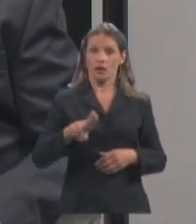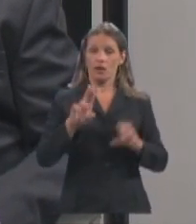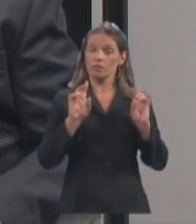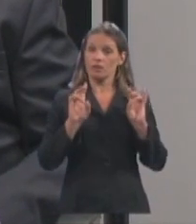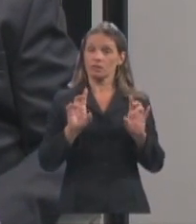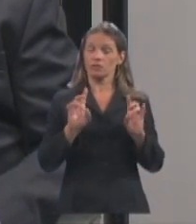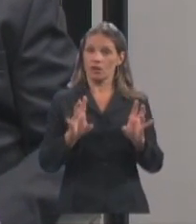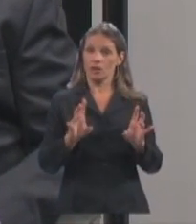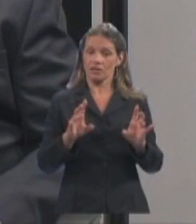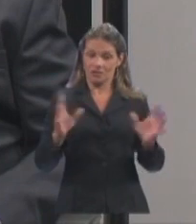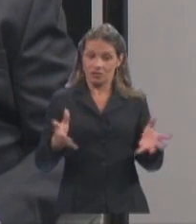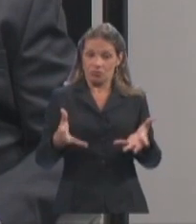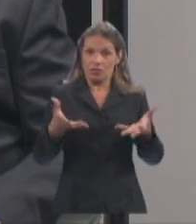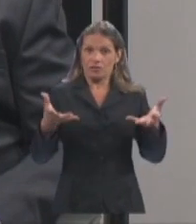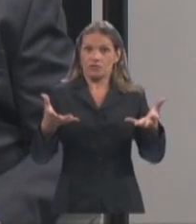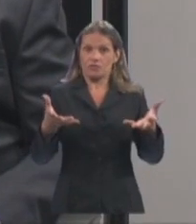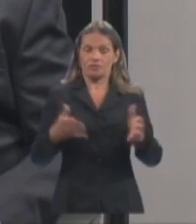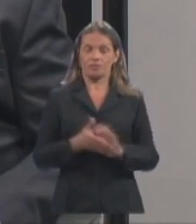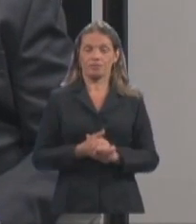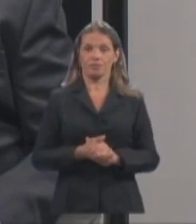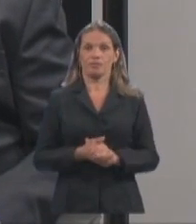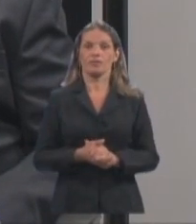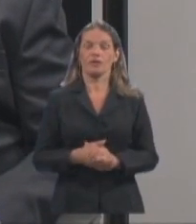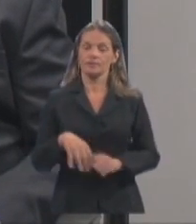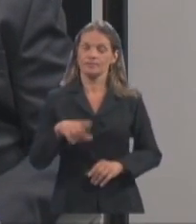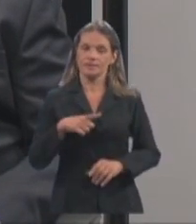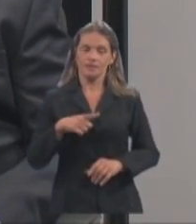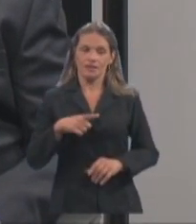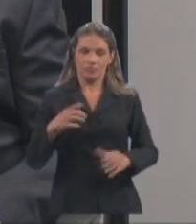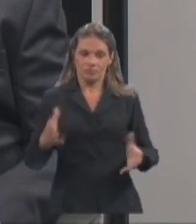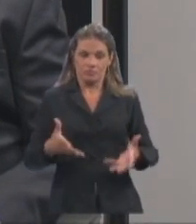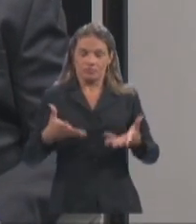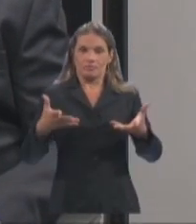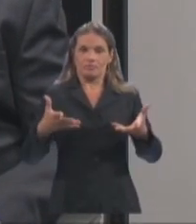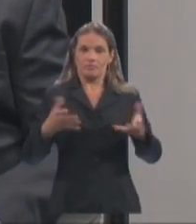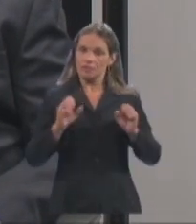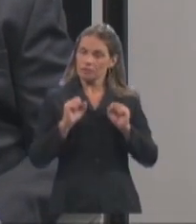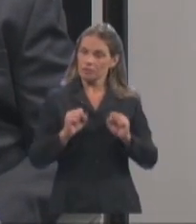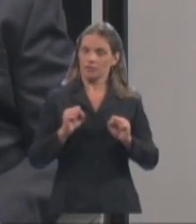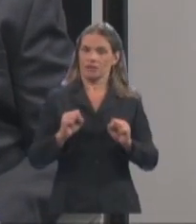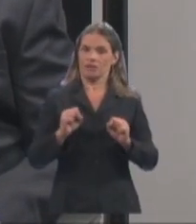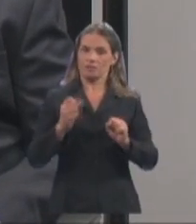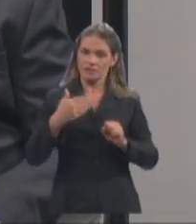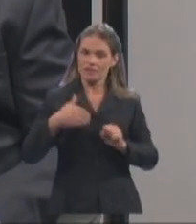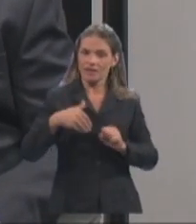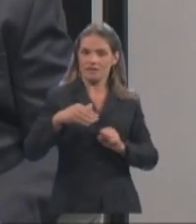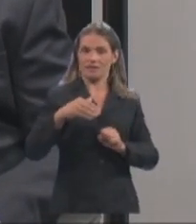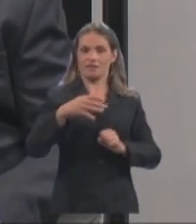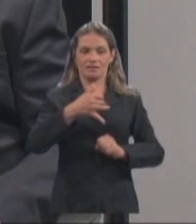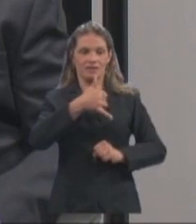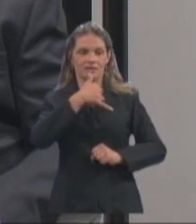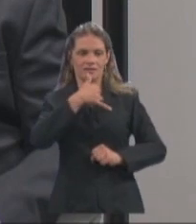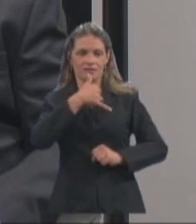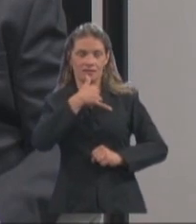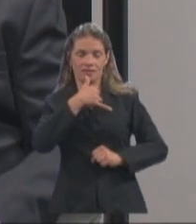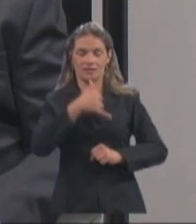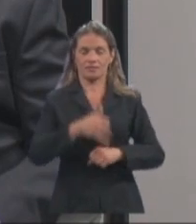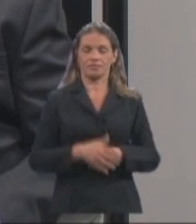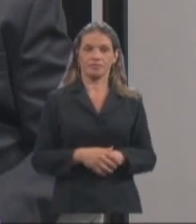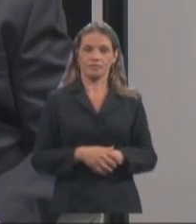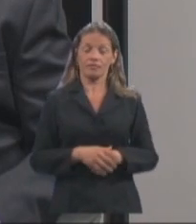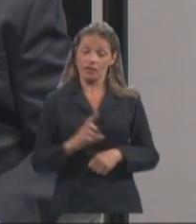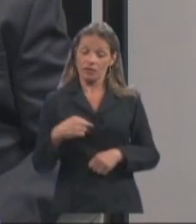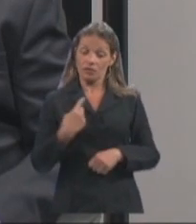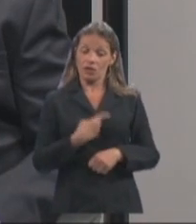tem que usar uma droga que seja estimulante Ou seja que dê um up para ele para ele sair daquela tristeza